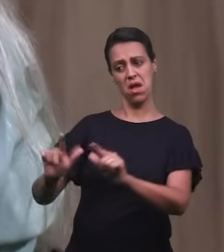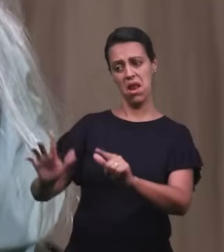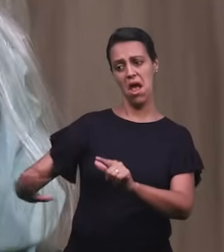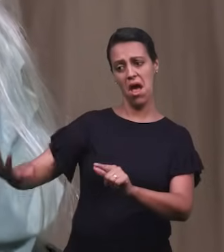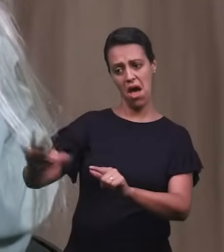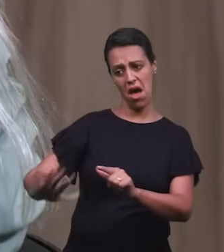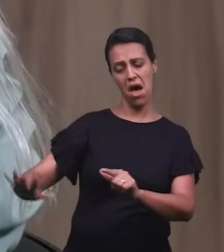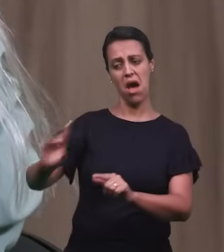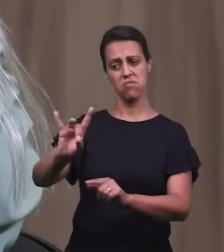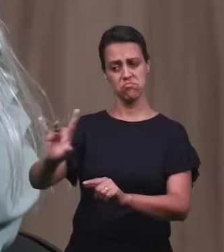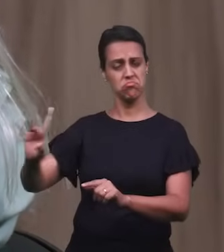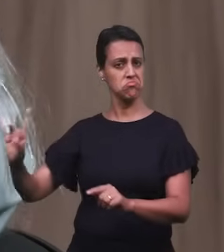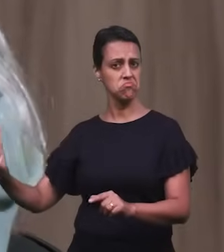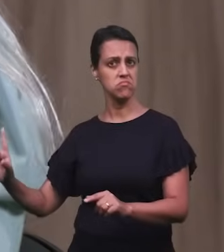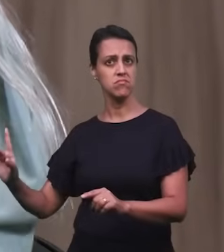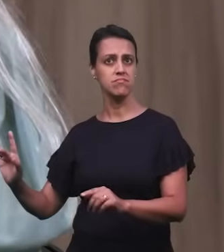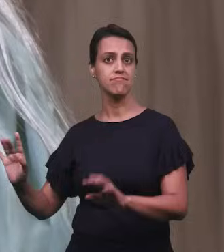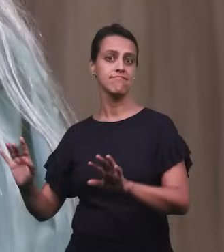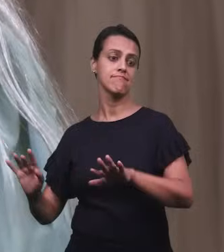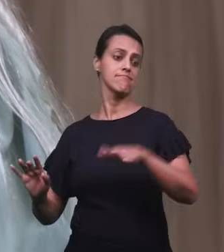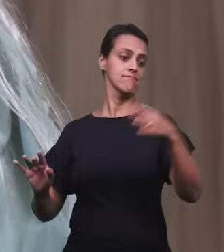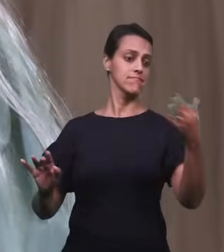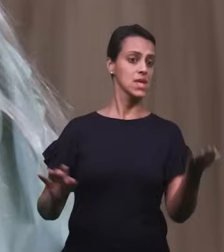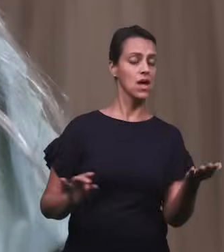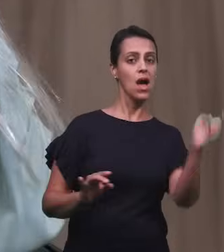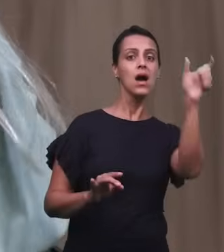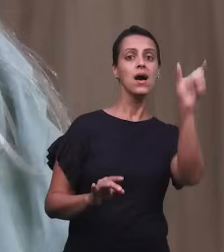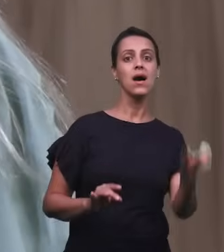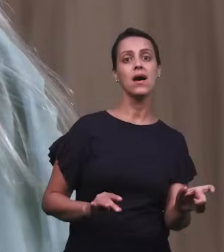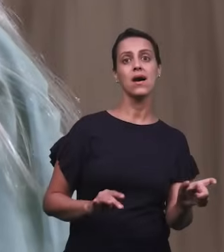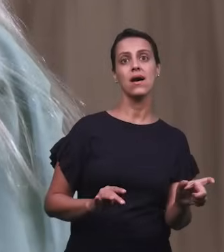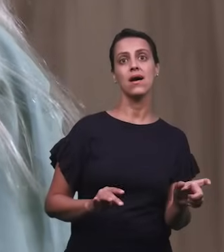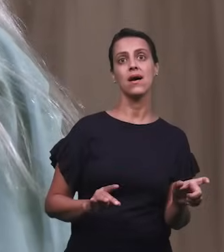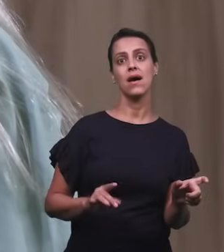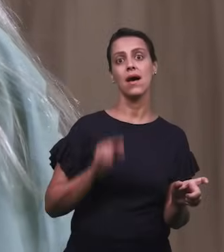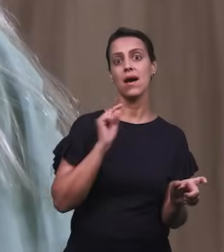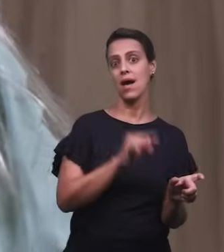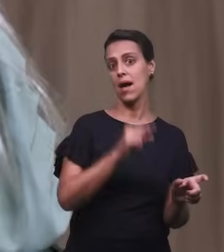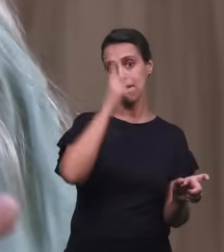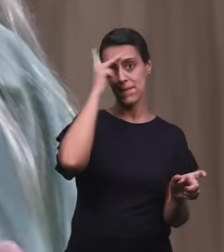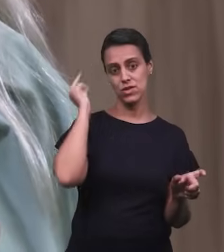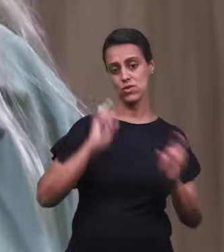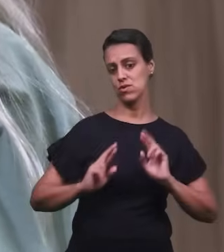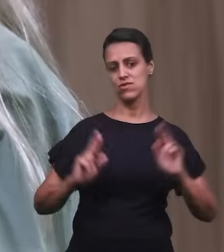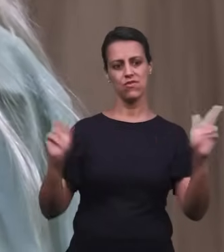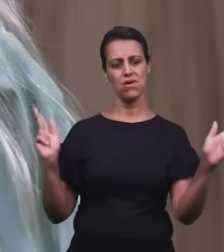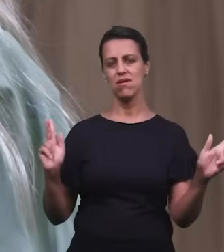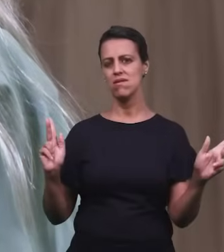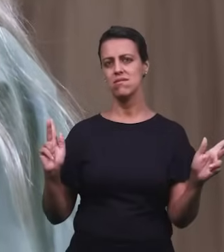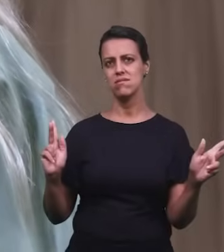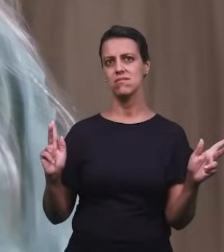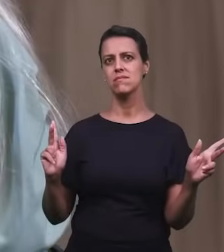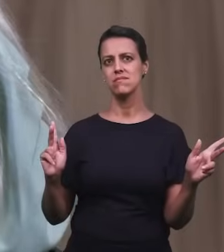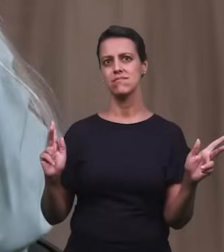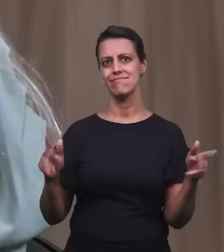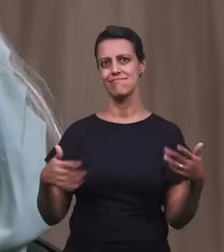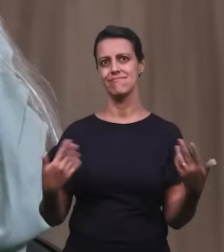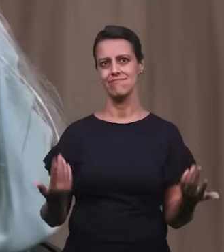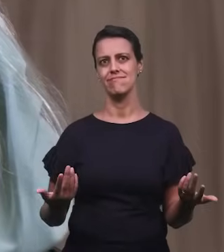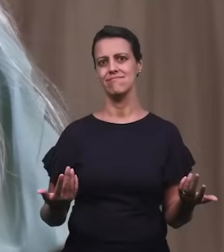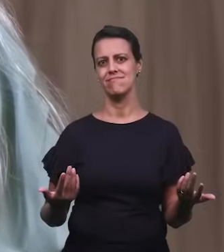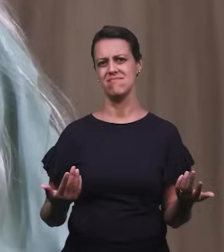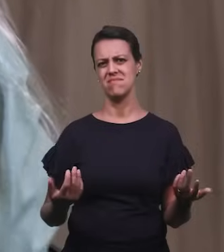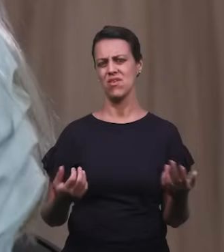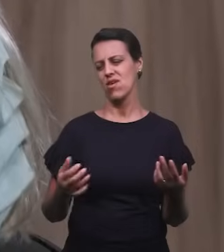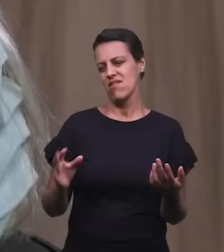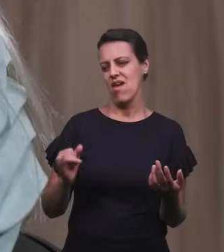Você vai ter um ótimo desempenho em outras áreas. Talvez em áreas muito diferentes, o desempenho vai ser mais baixo. Não quer dizer que seja ruim